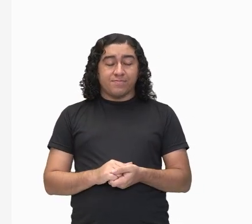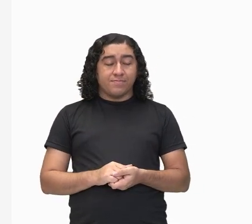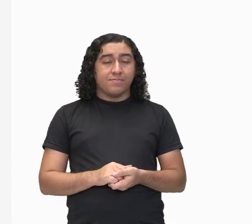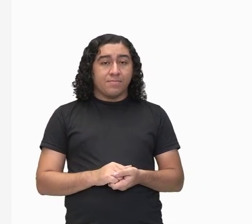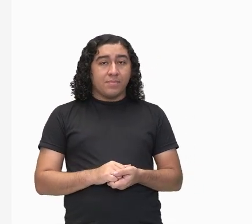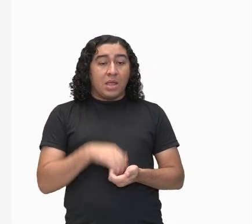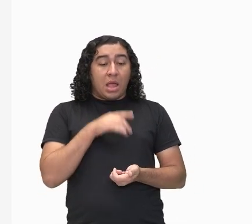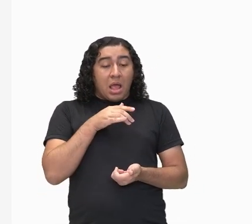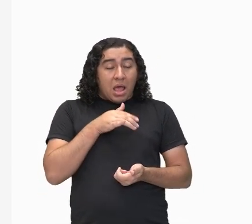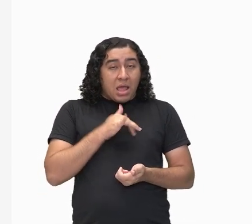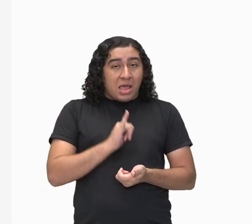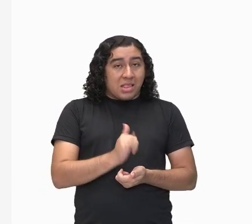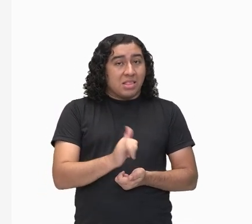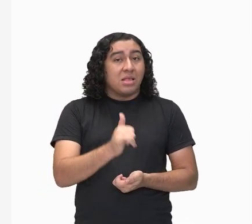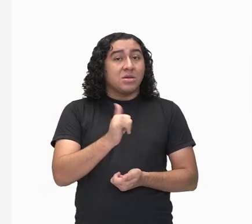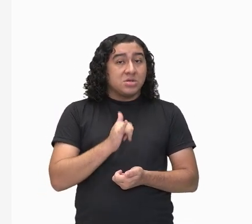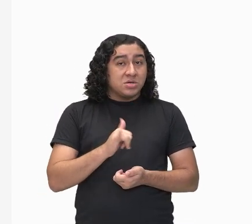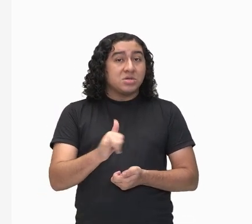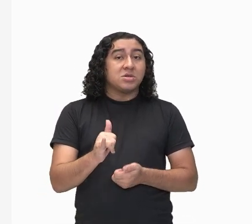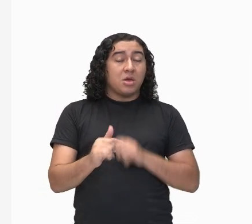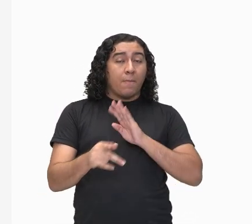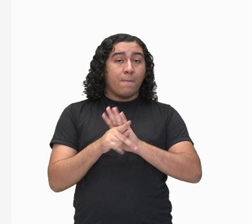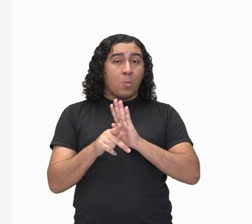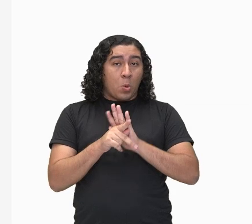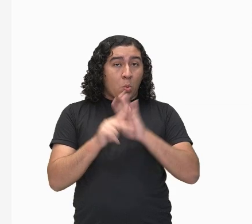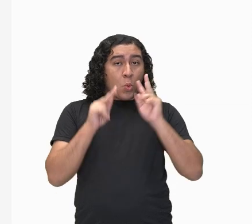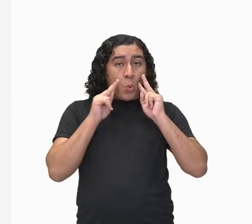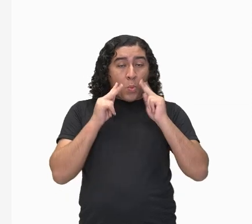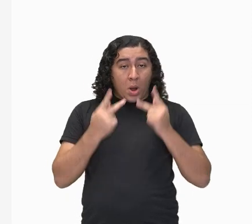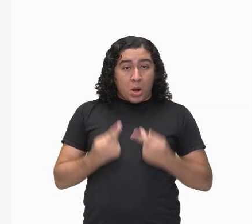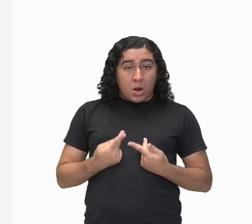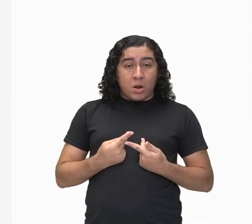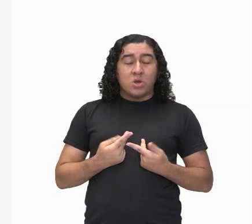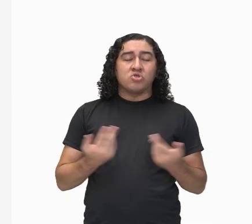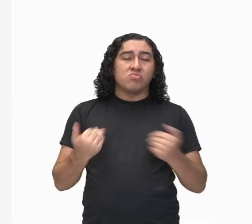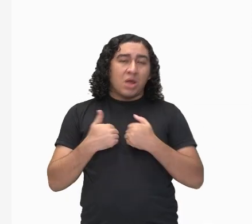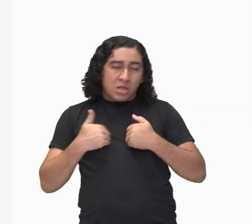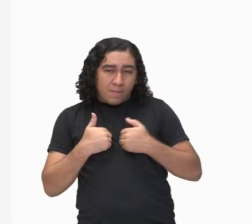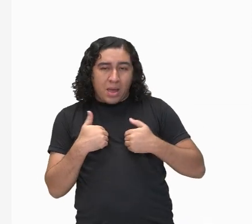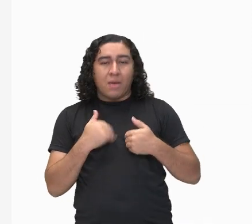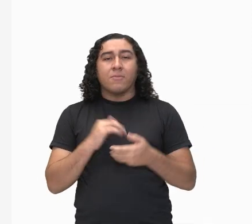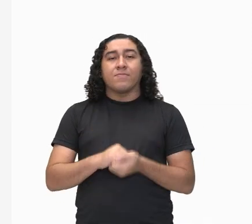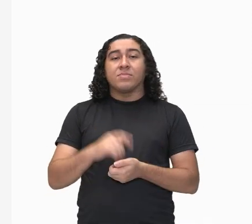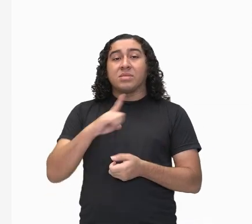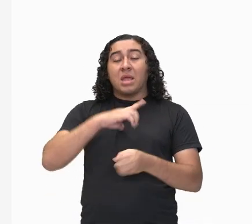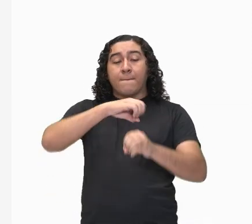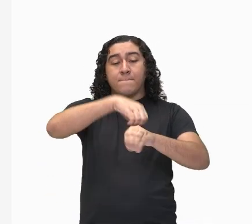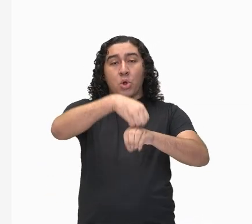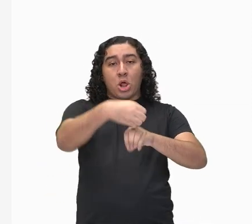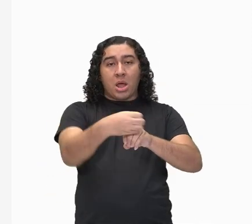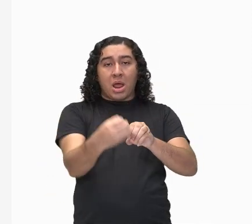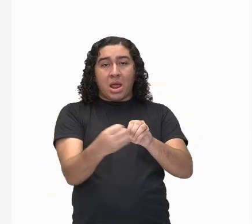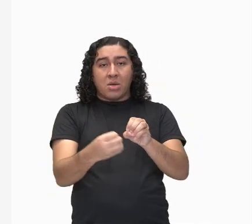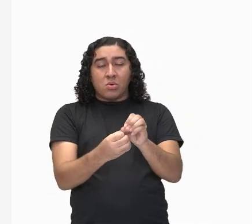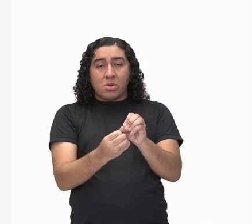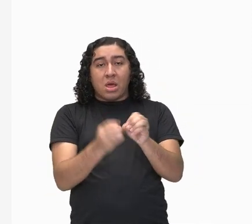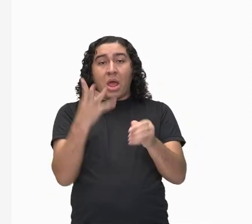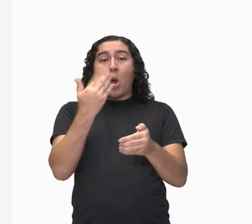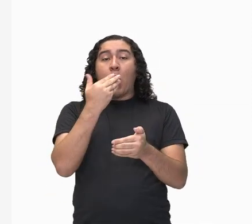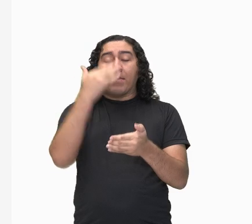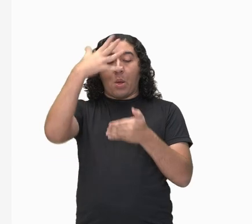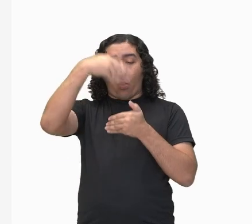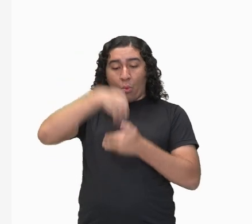vivos, pois eles possuem ali em sua constituição moléculas que poderão liberar energia para o funcionamento